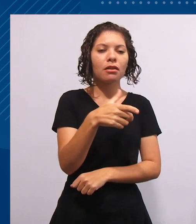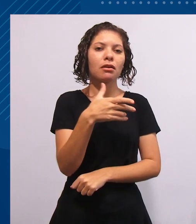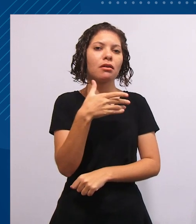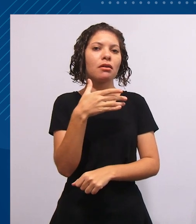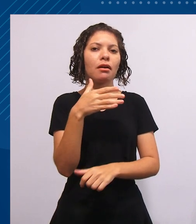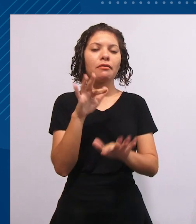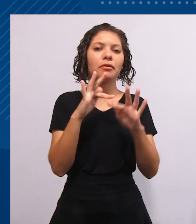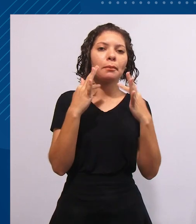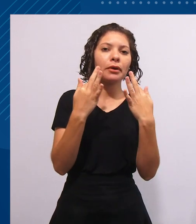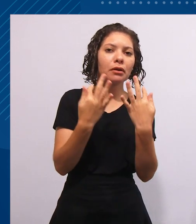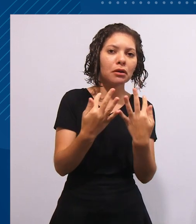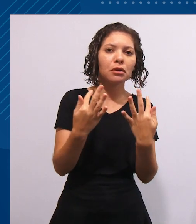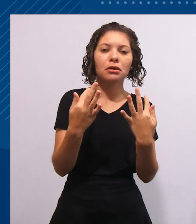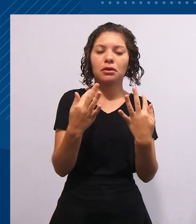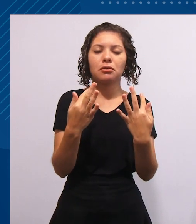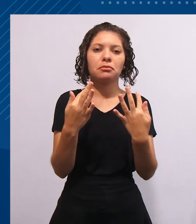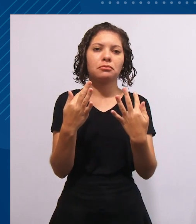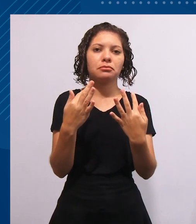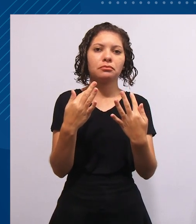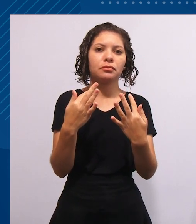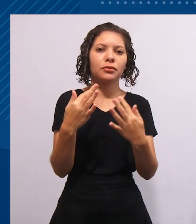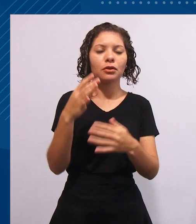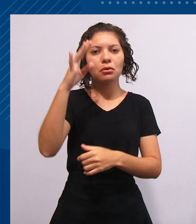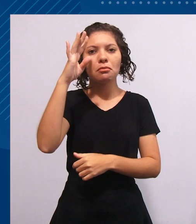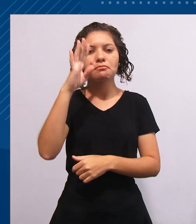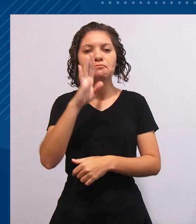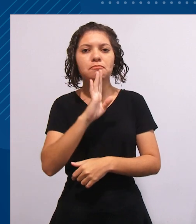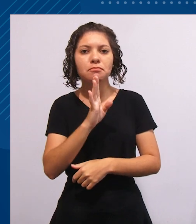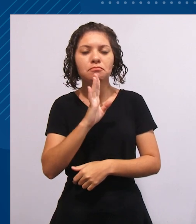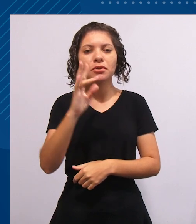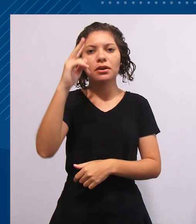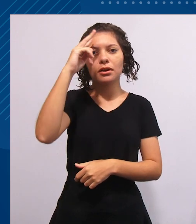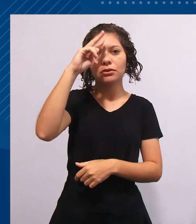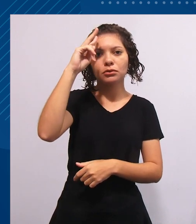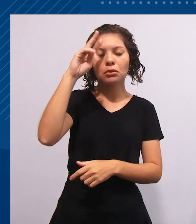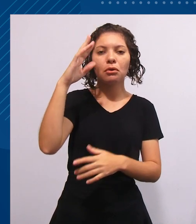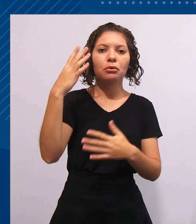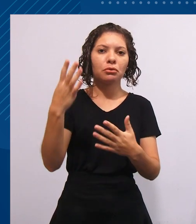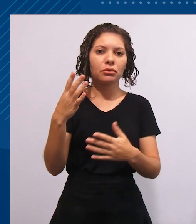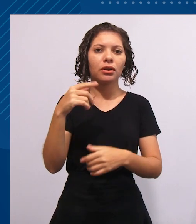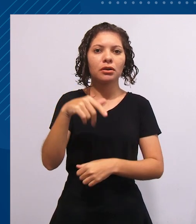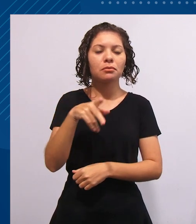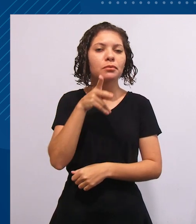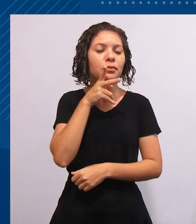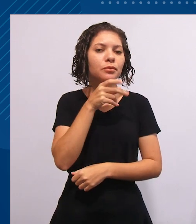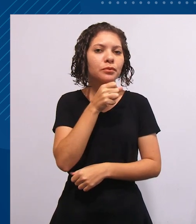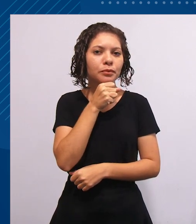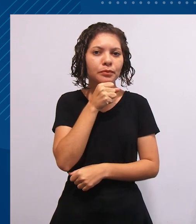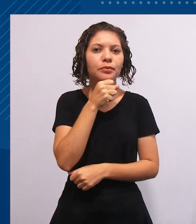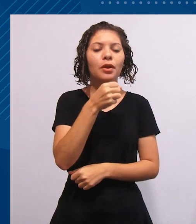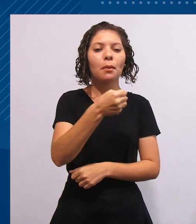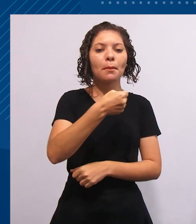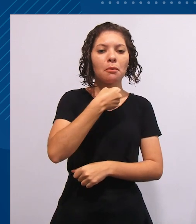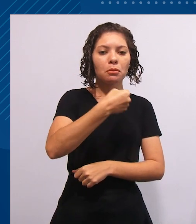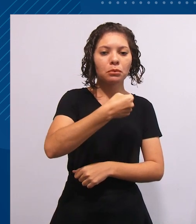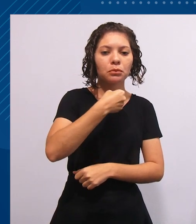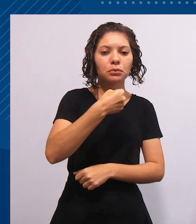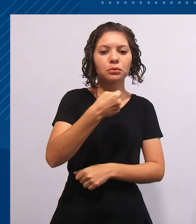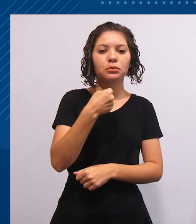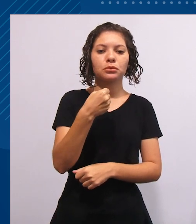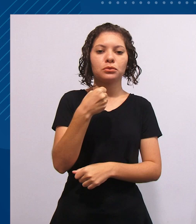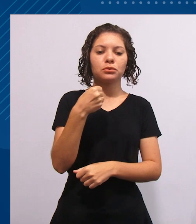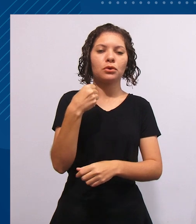conhecer a sua história por exemplo se a gente for pensar no nosso caso aqui de Porto Velho Rondônia esse contexto né de intensos fluxos